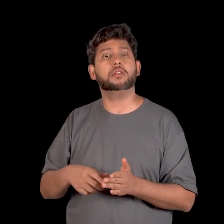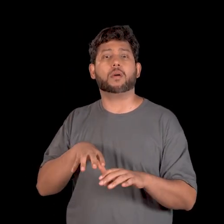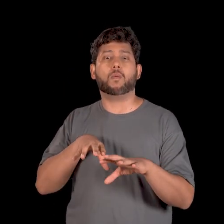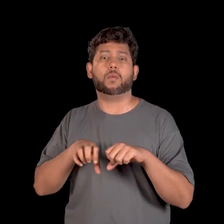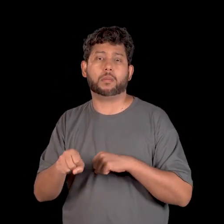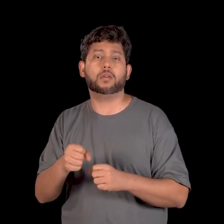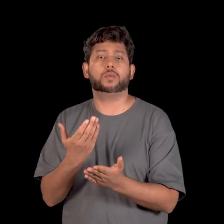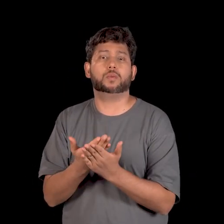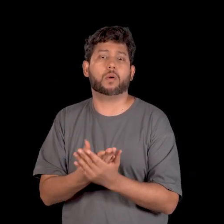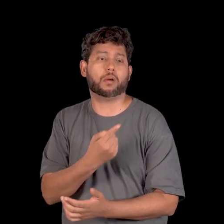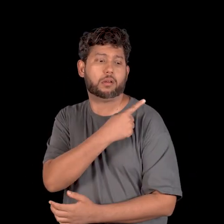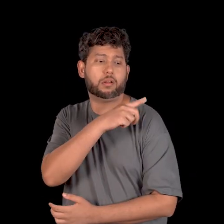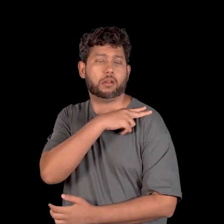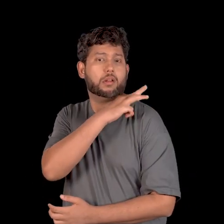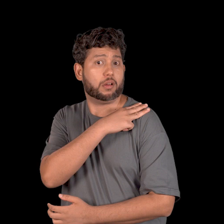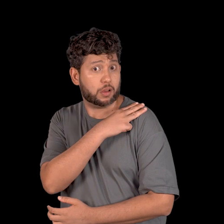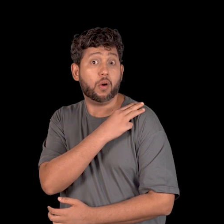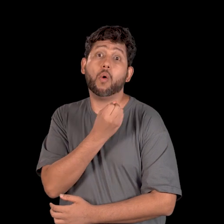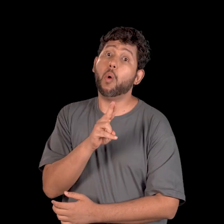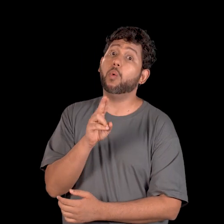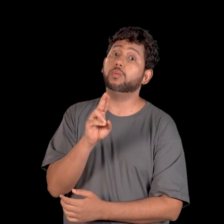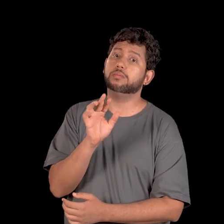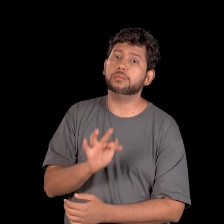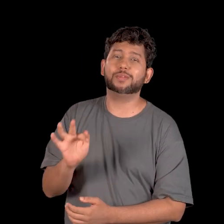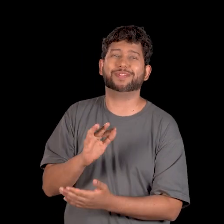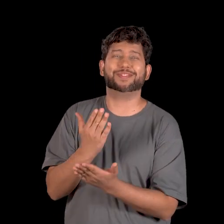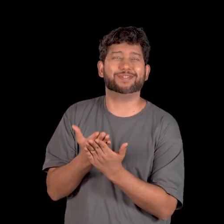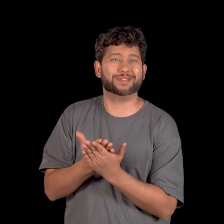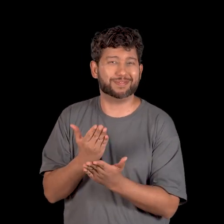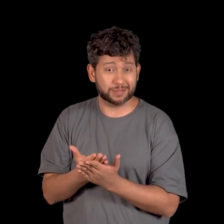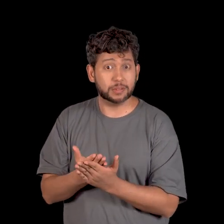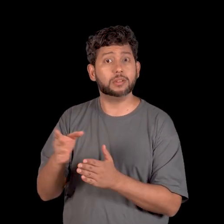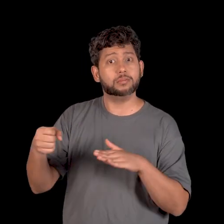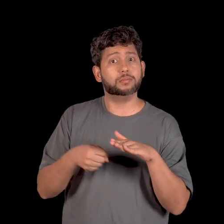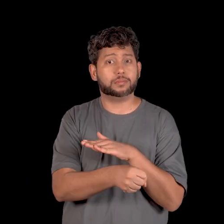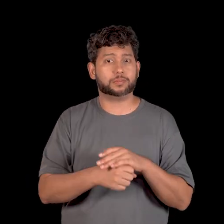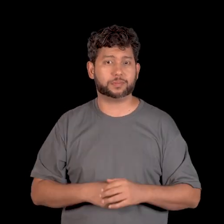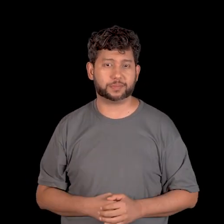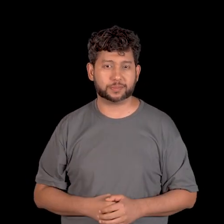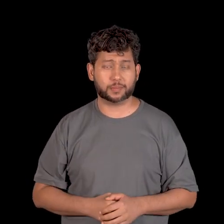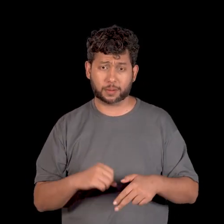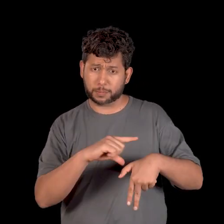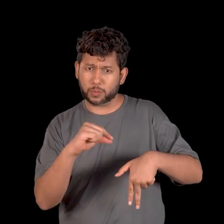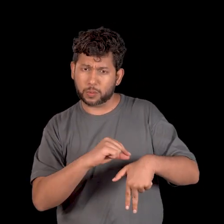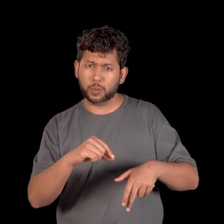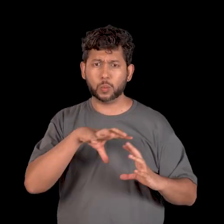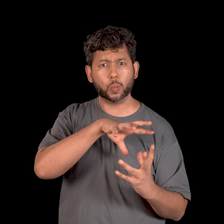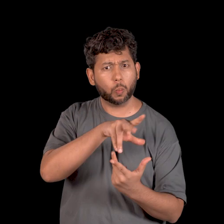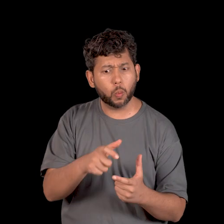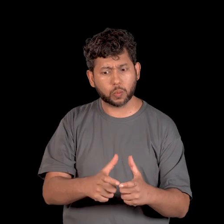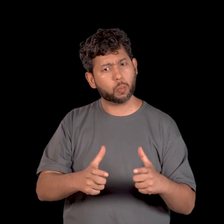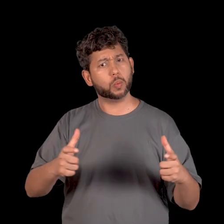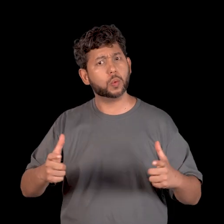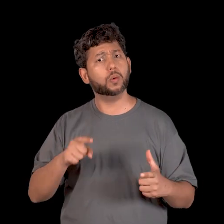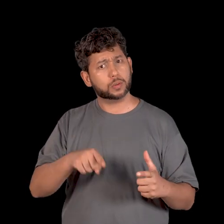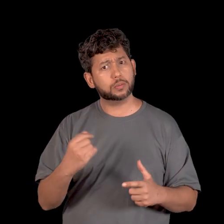em escolas de ensino regular ou técnico, ou mesmo já estar cursando uma faculdade. O empreendedorismo tem crescido no mundo e